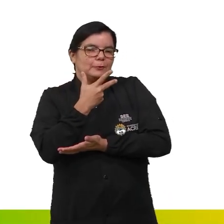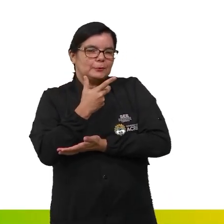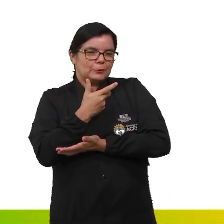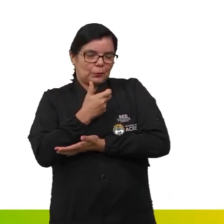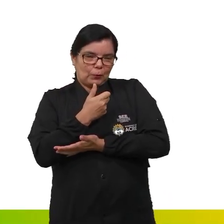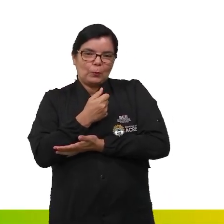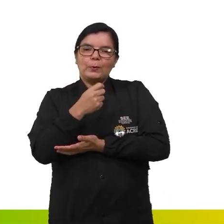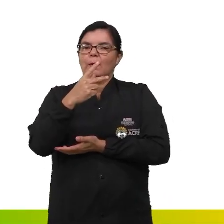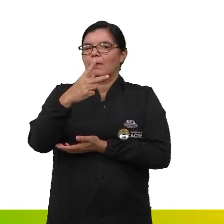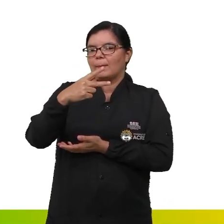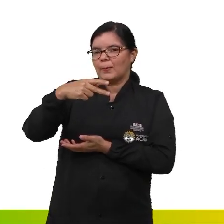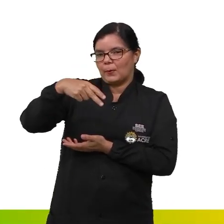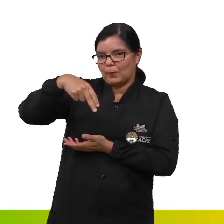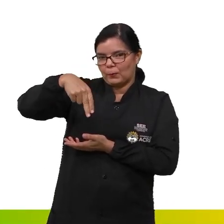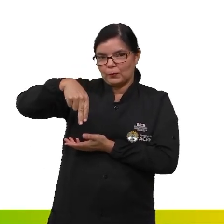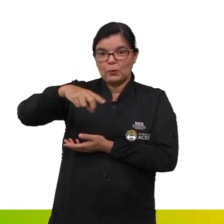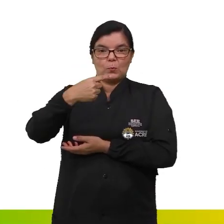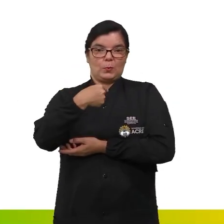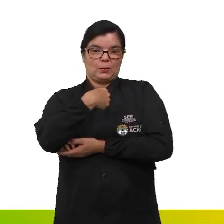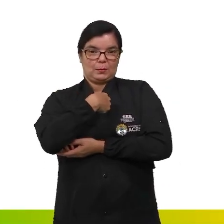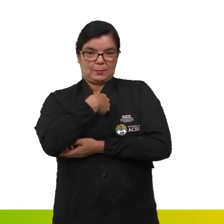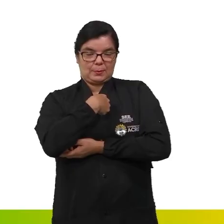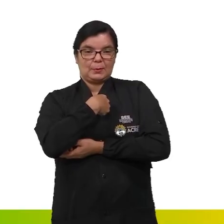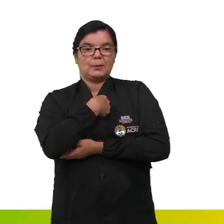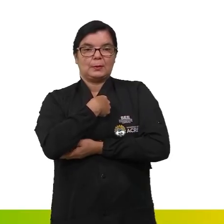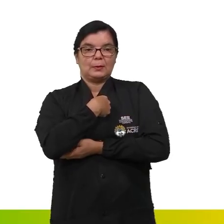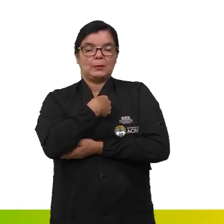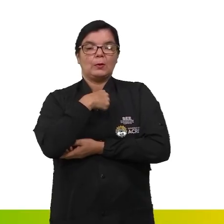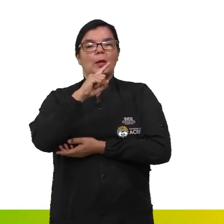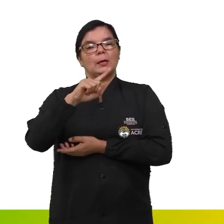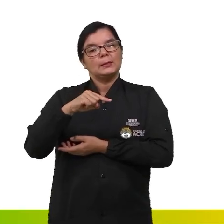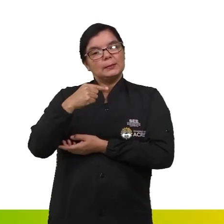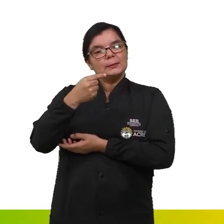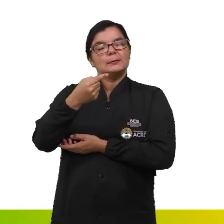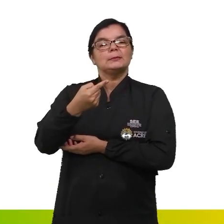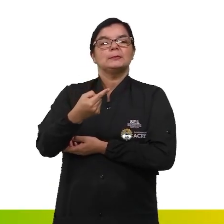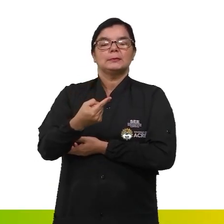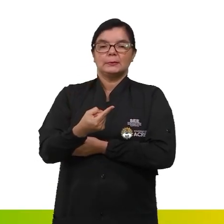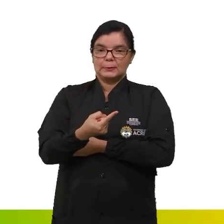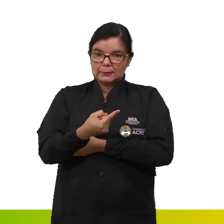com o pronome aqui, com o eu, né? E aí, em seguida,